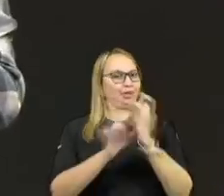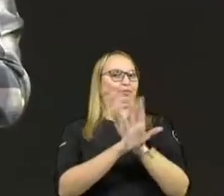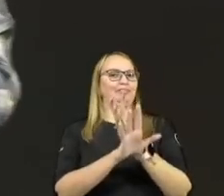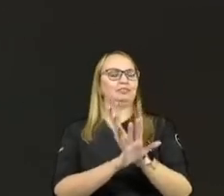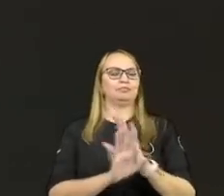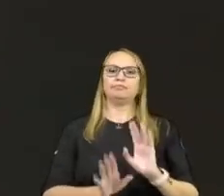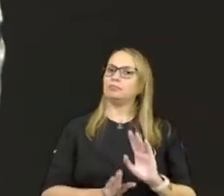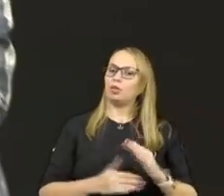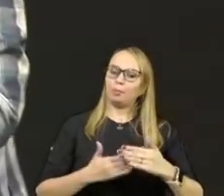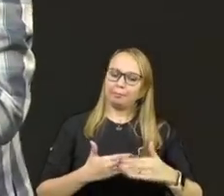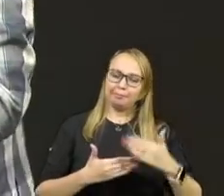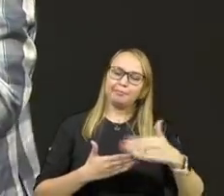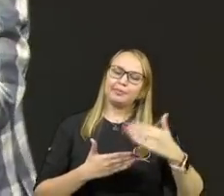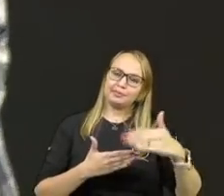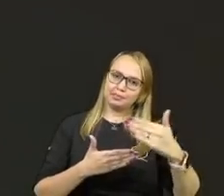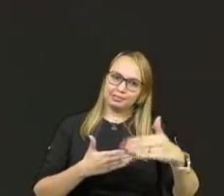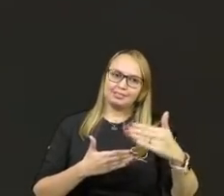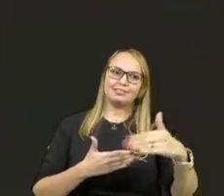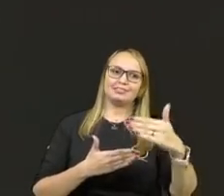É um processo.